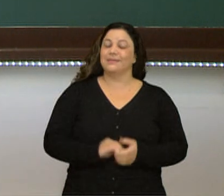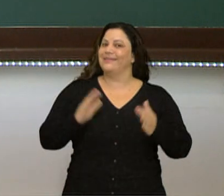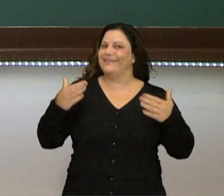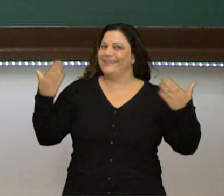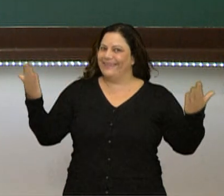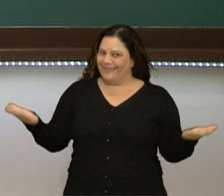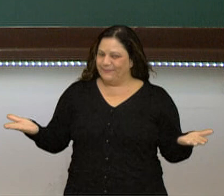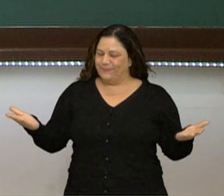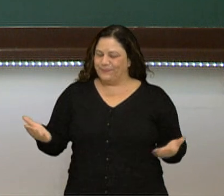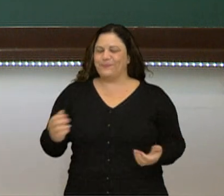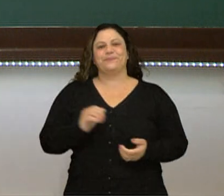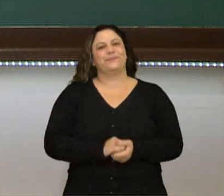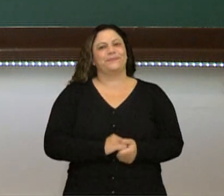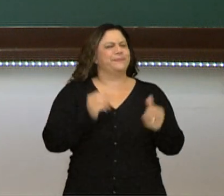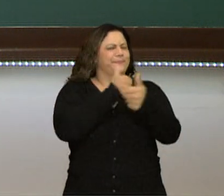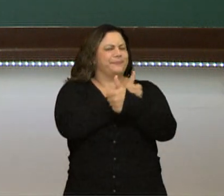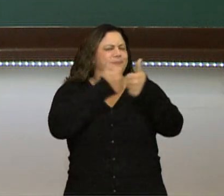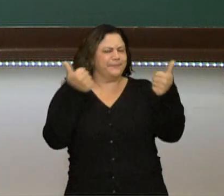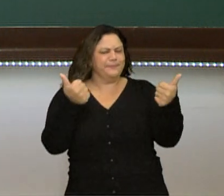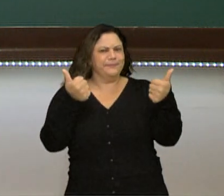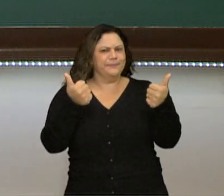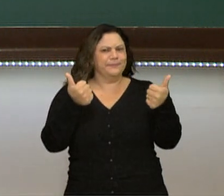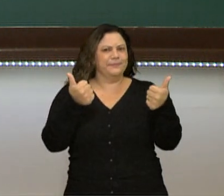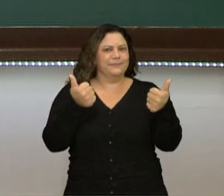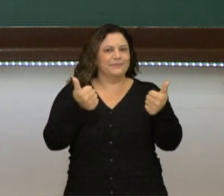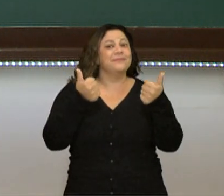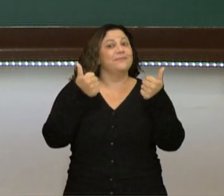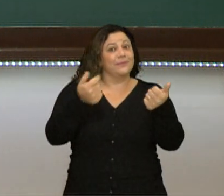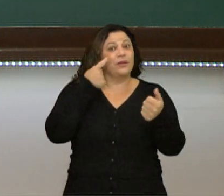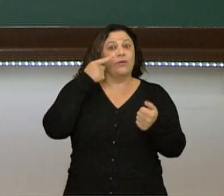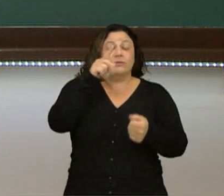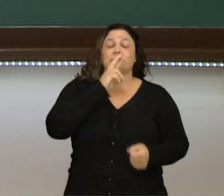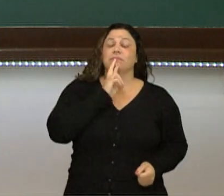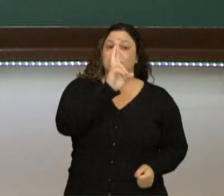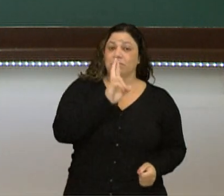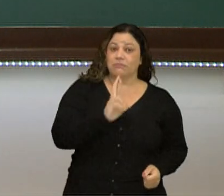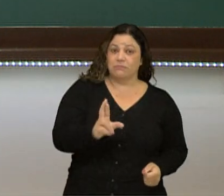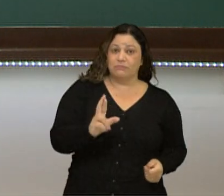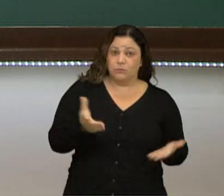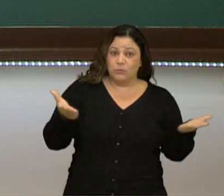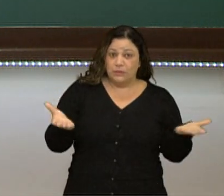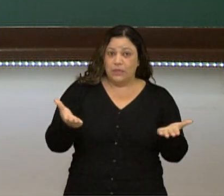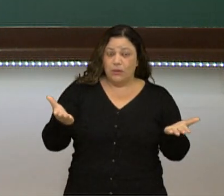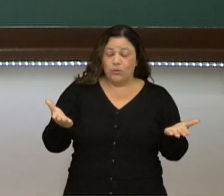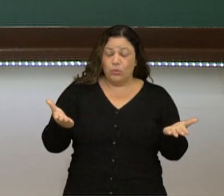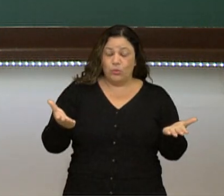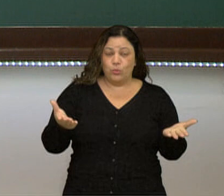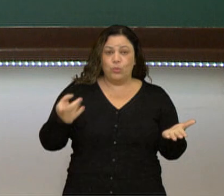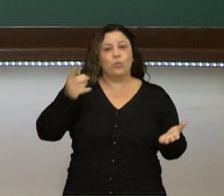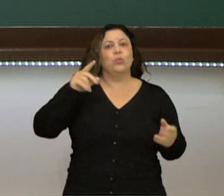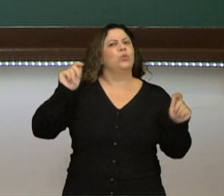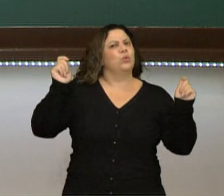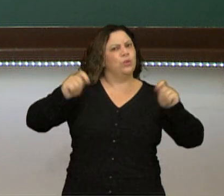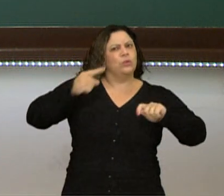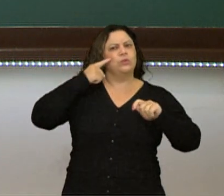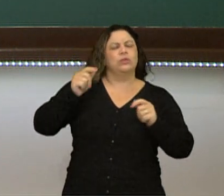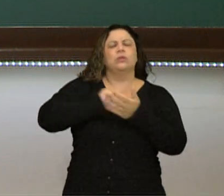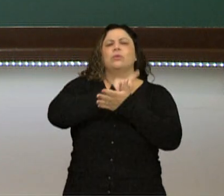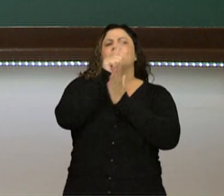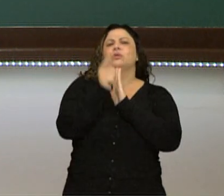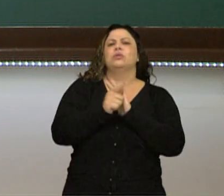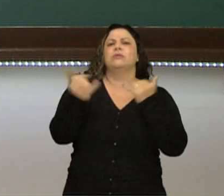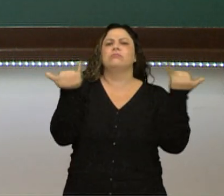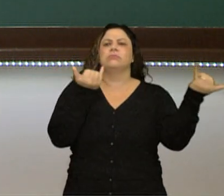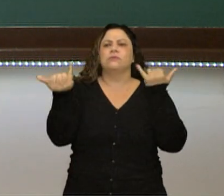E aí, meu querido, minha querida, belezinha? Ótimo! Fizeram lá? Óbvio, já tinha falado que ele era do gênero informativo, né?